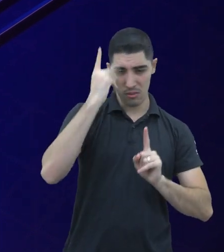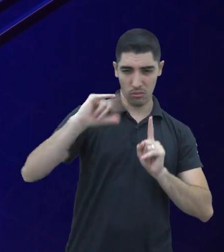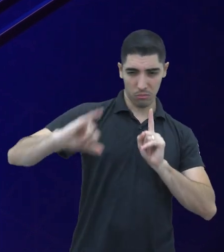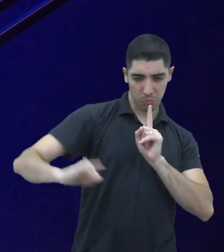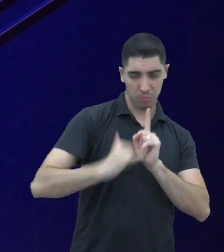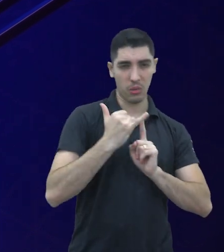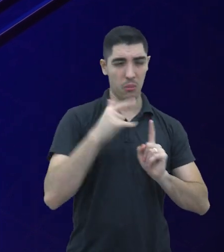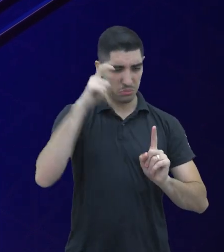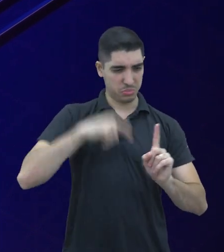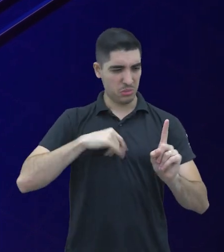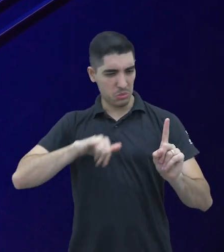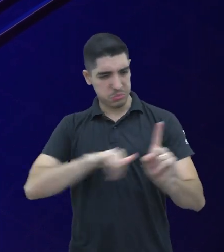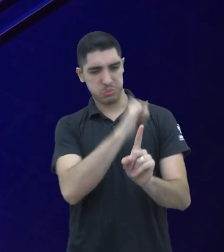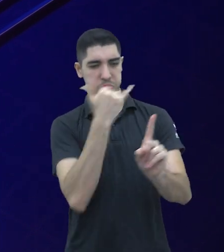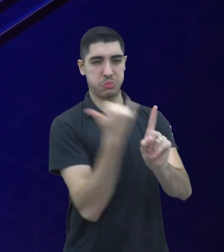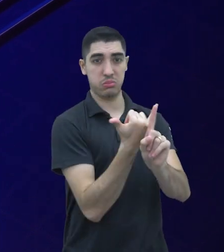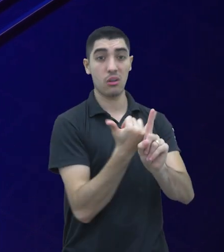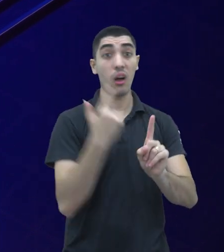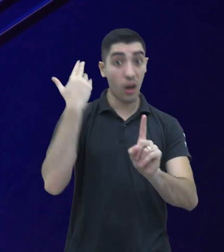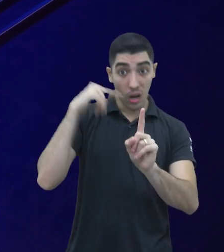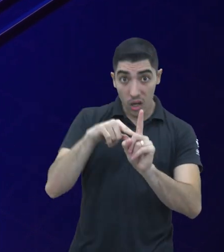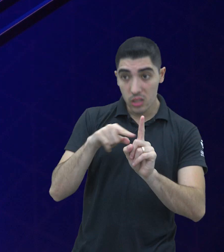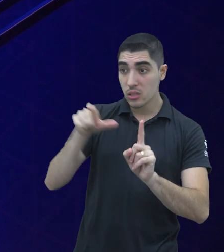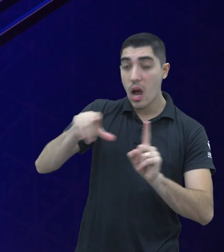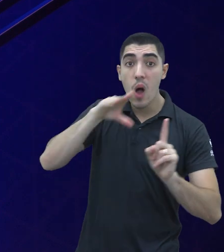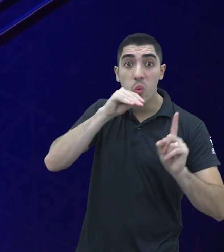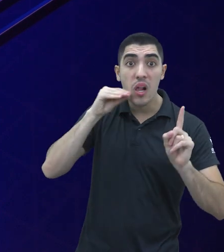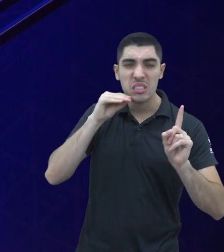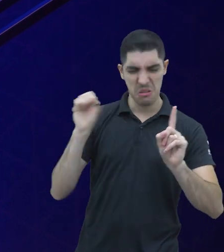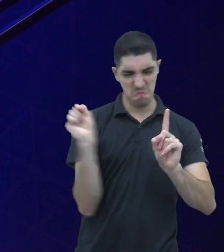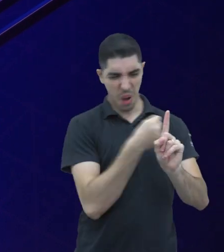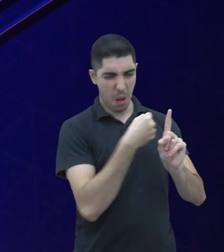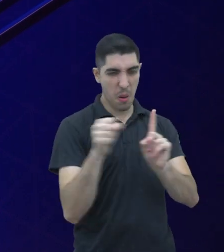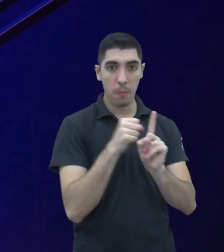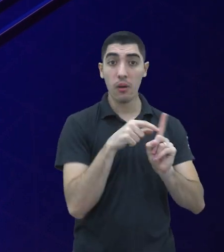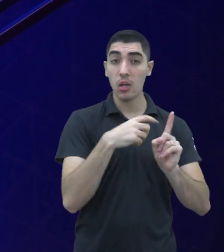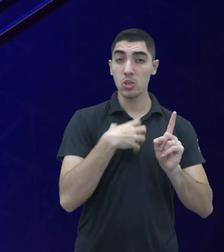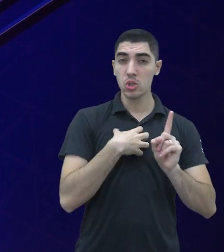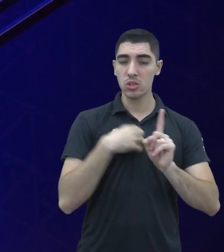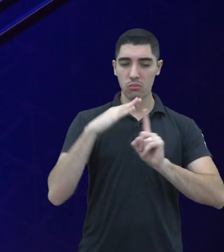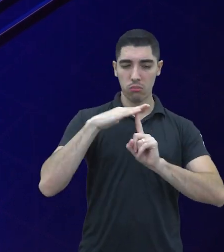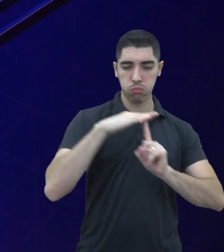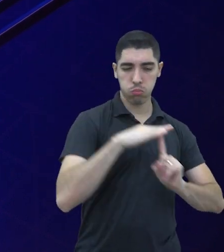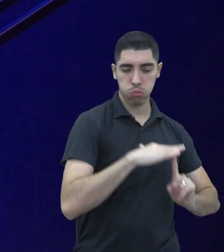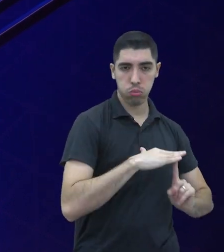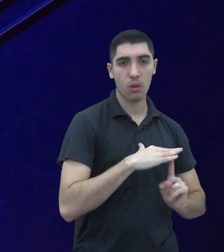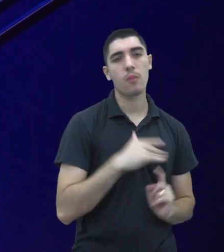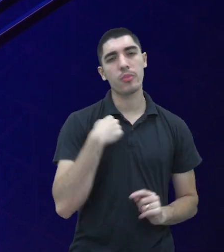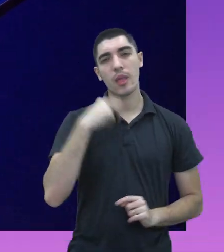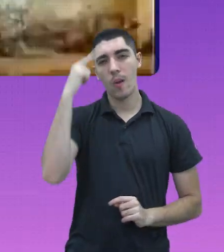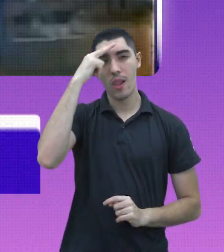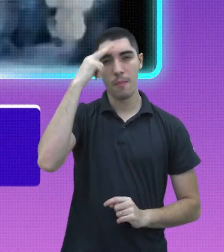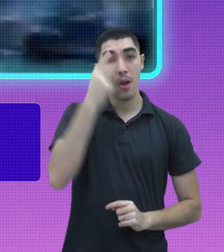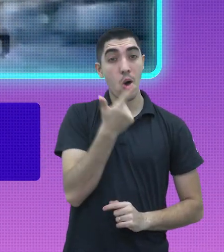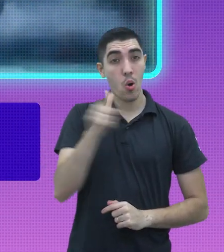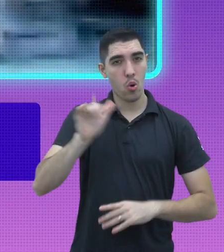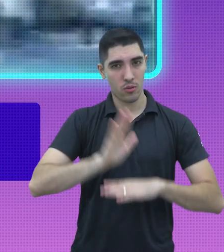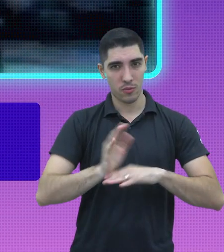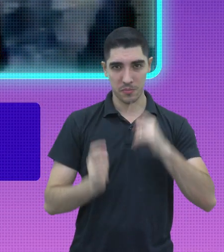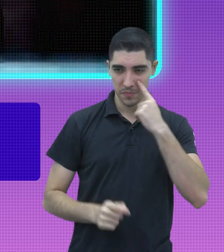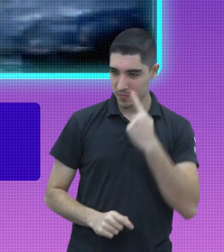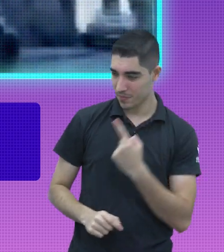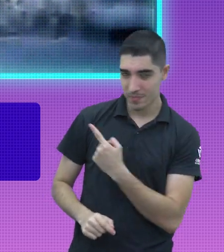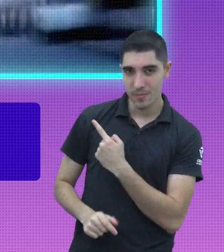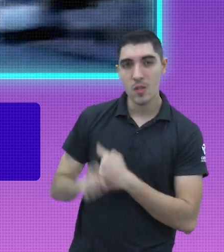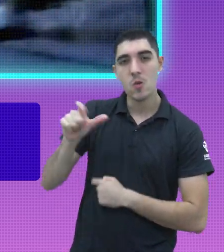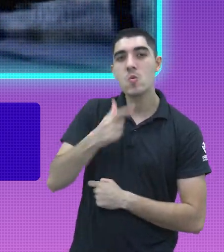adolescente batia nele na rua, enfim, várias situações de exclusão ali. E lembrei muito, Samu, do Buscapé,